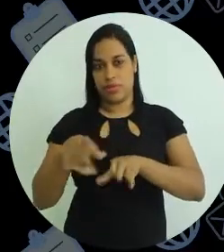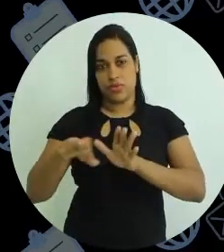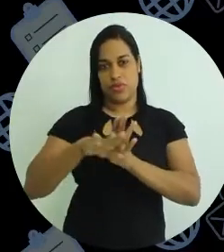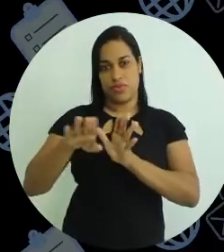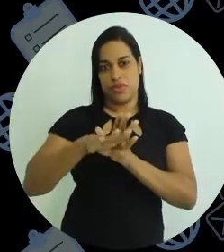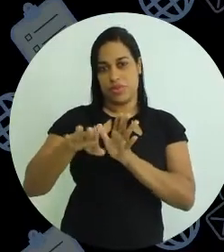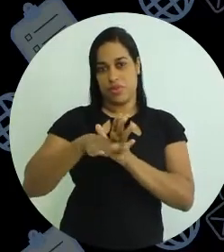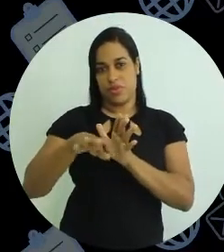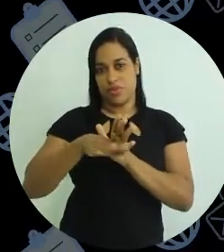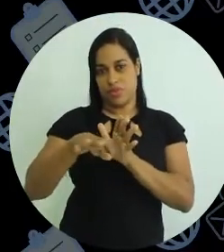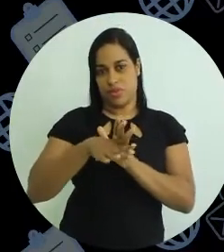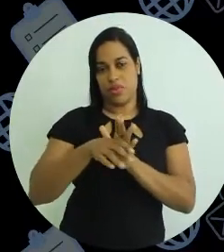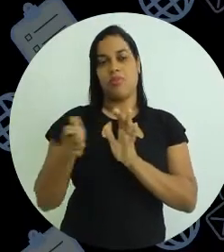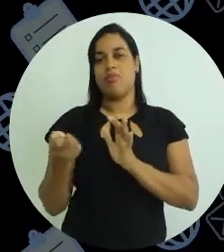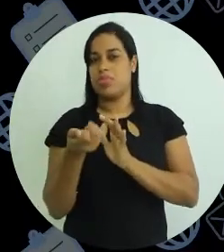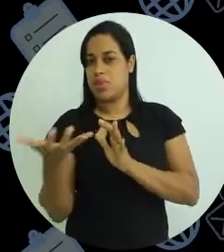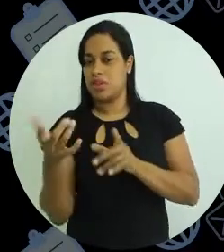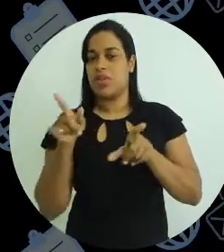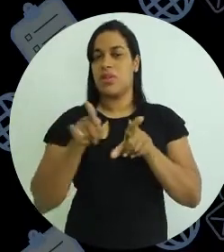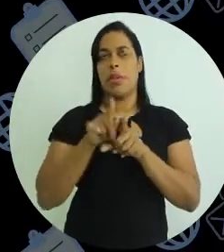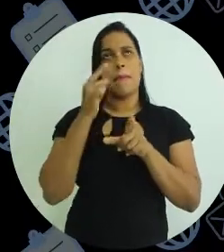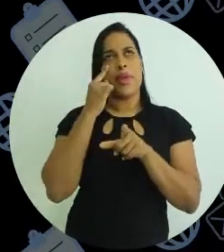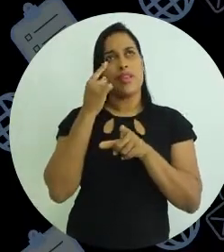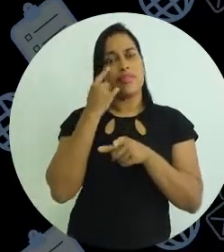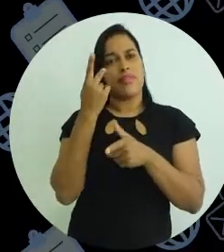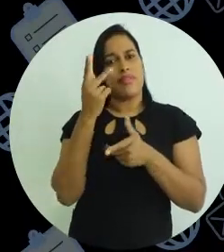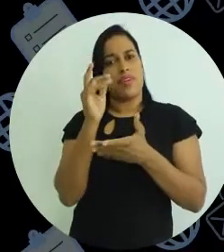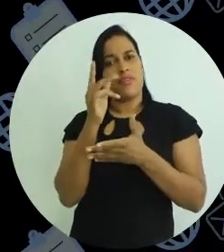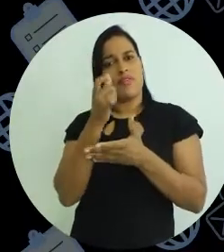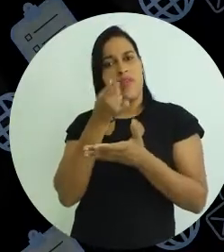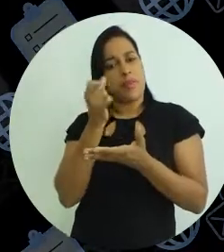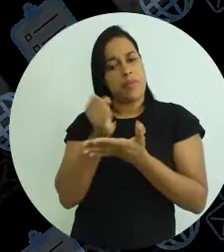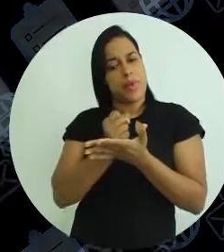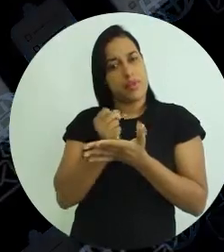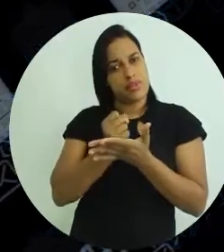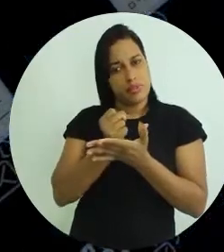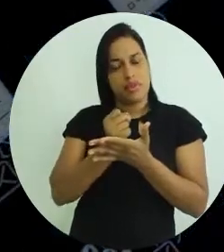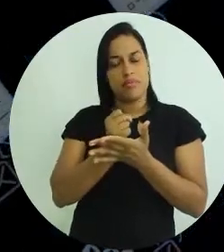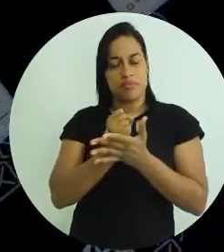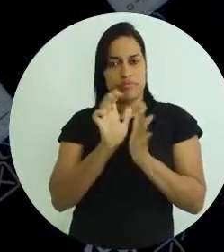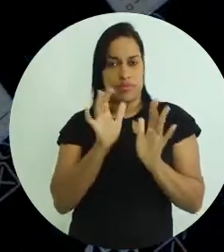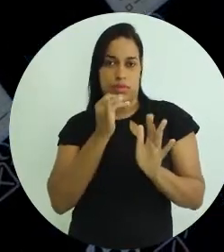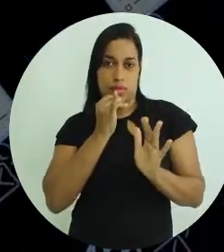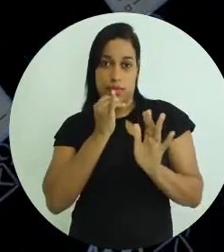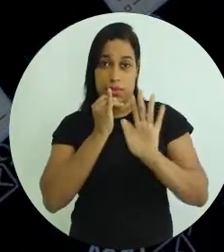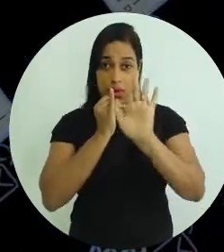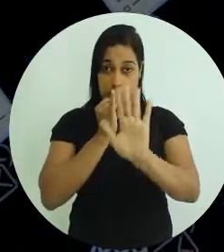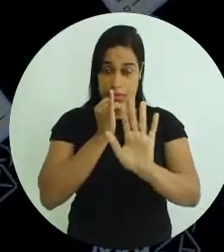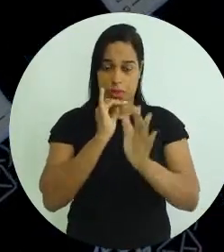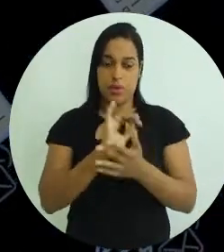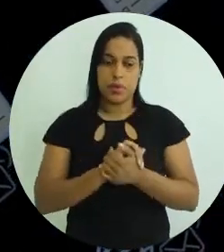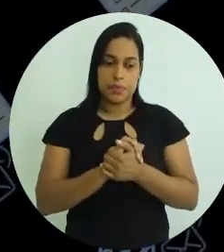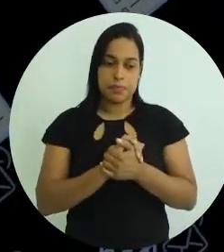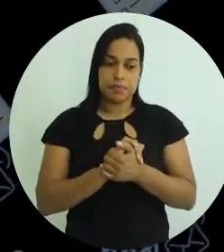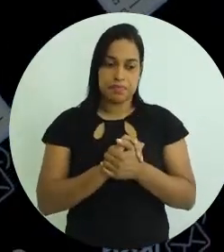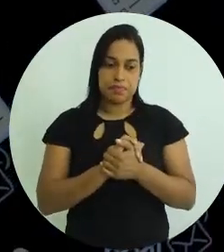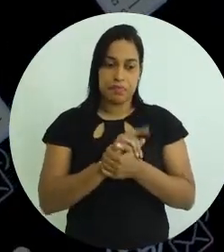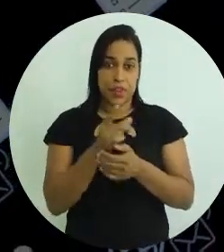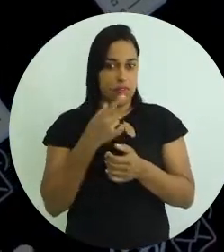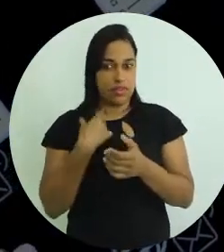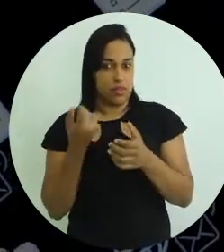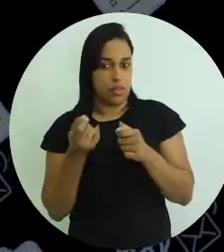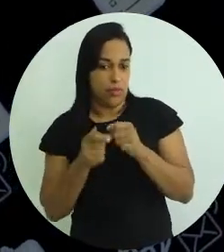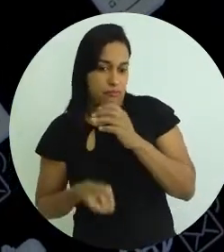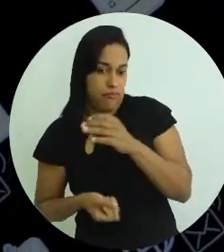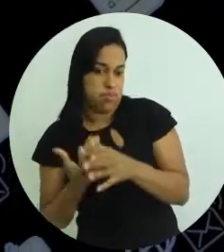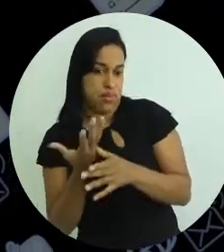vocês. Então, vamos pensar na sua farmácia, por exemplo, no seu negócio aí hipotético, né? Farmácia. Você não produz o seu remédio, você tem que